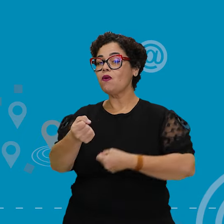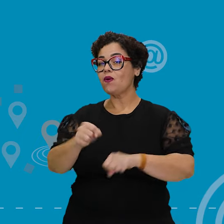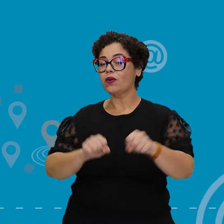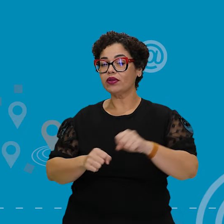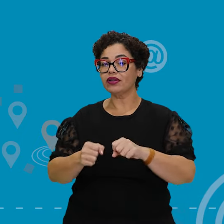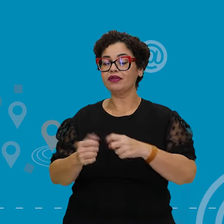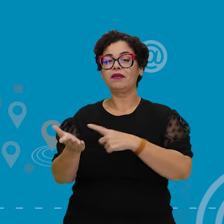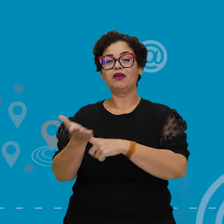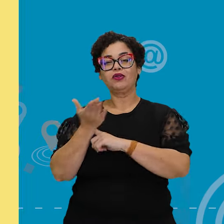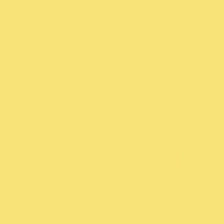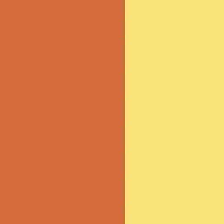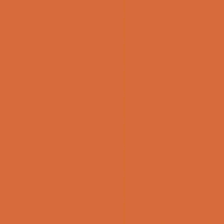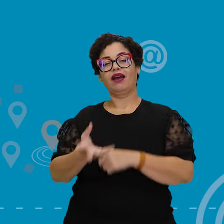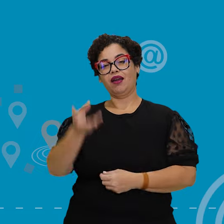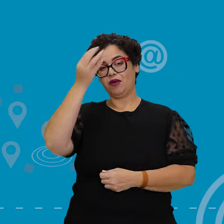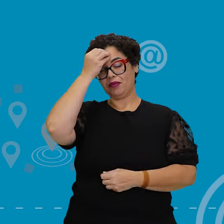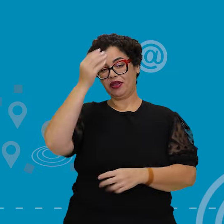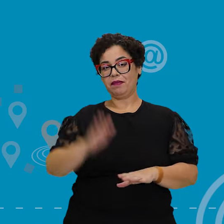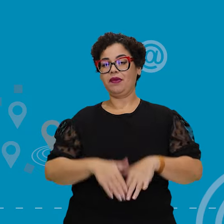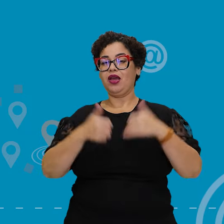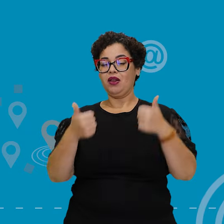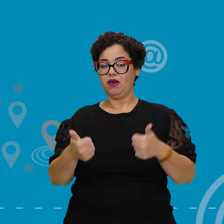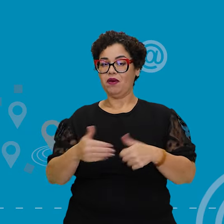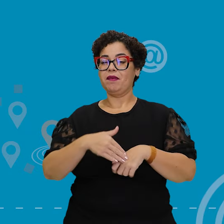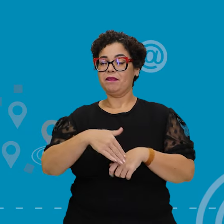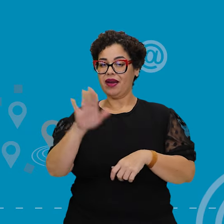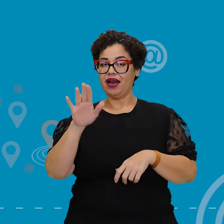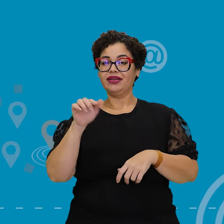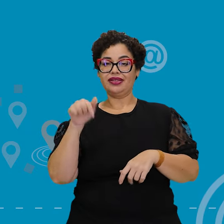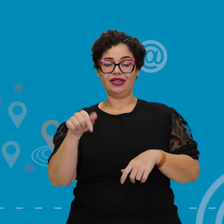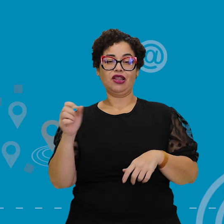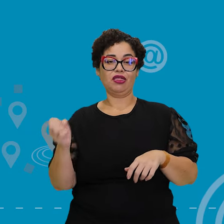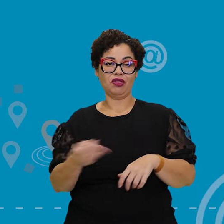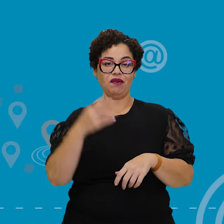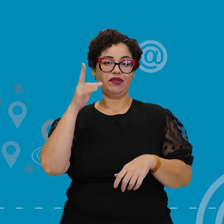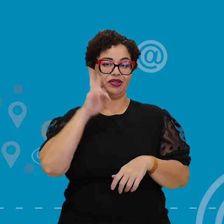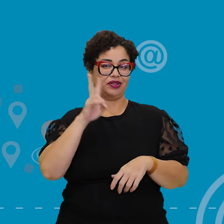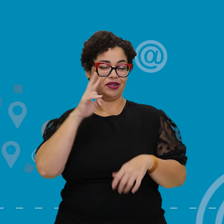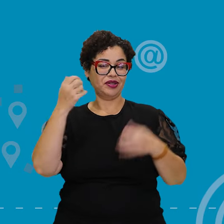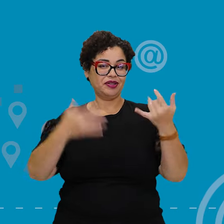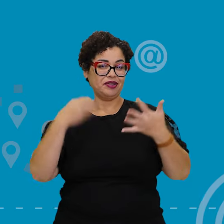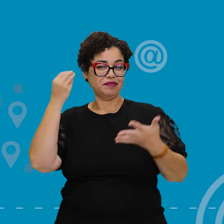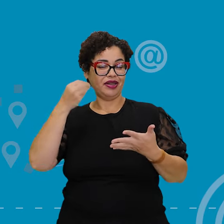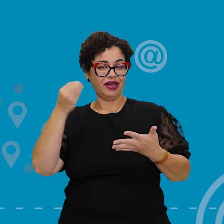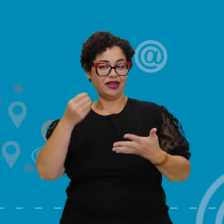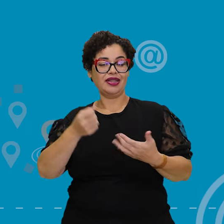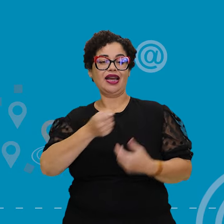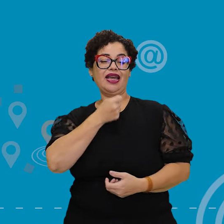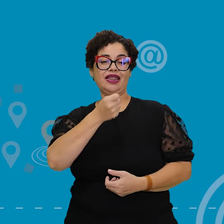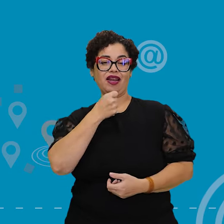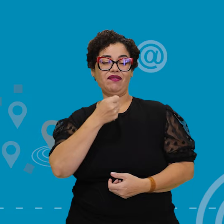temática das lutas, para nos ajudar a compreender um pouco mais essa nova